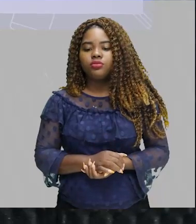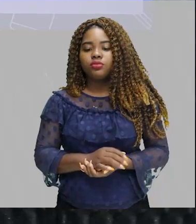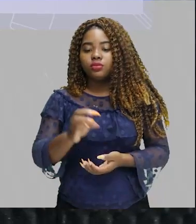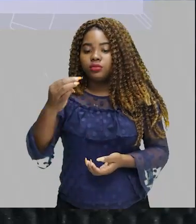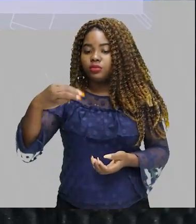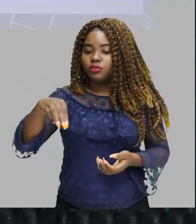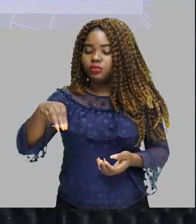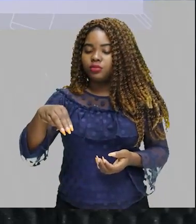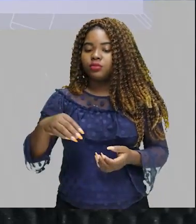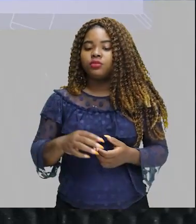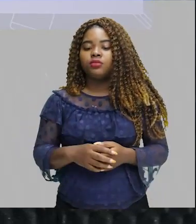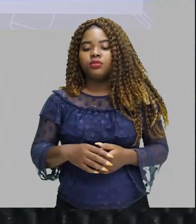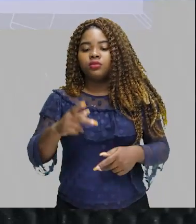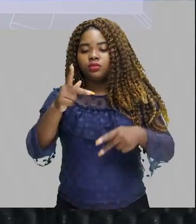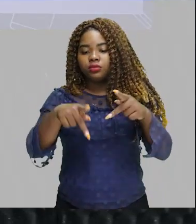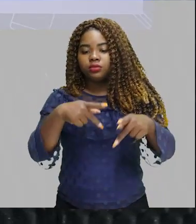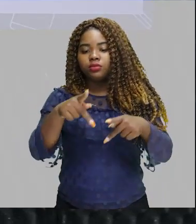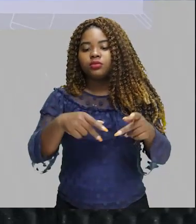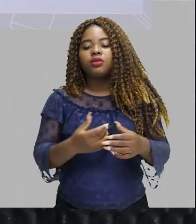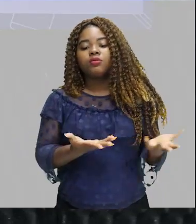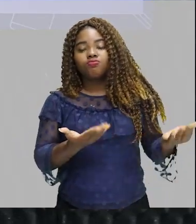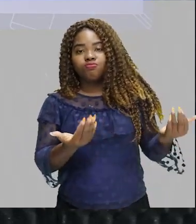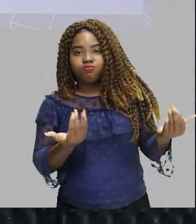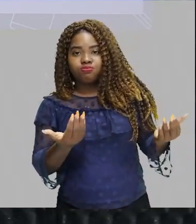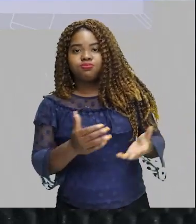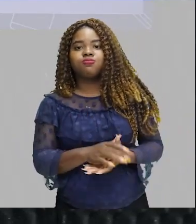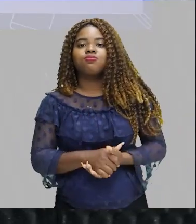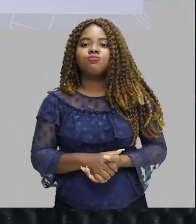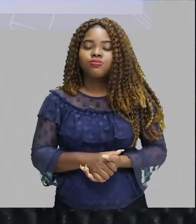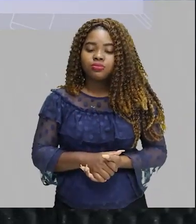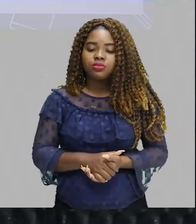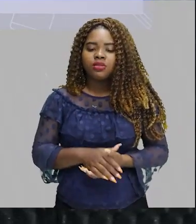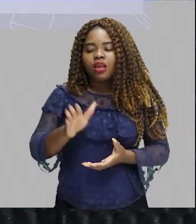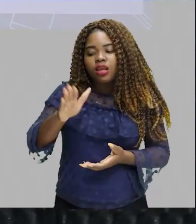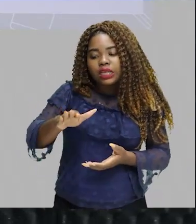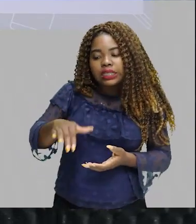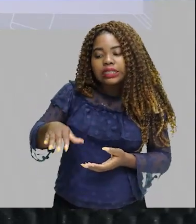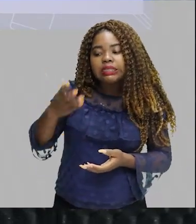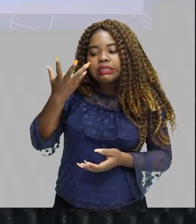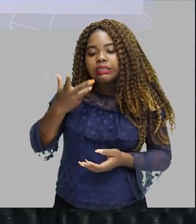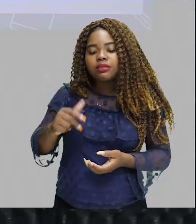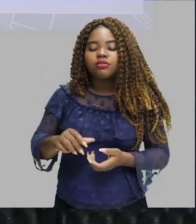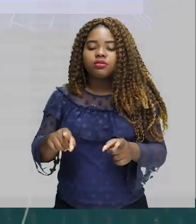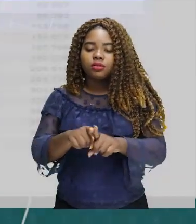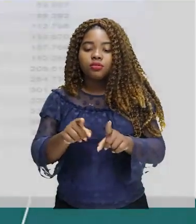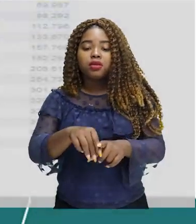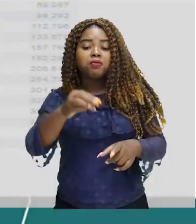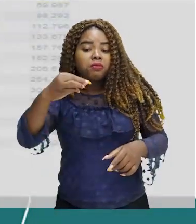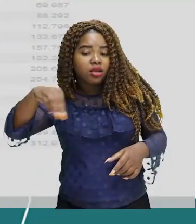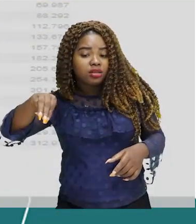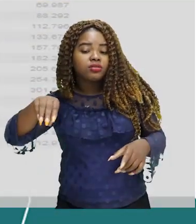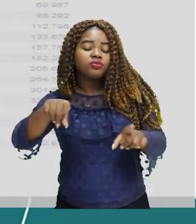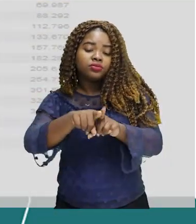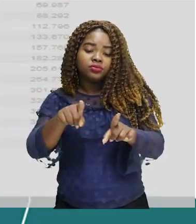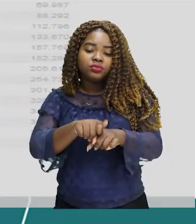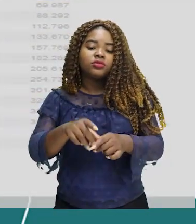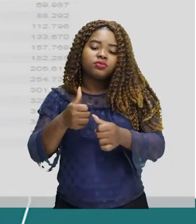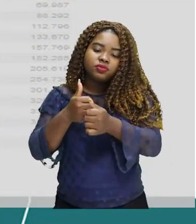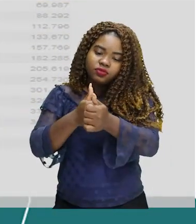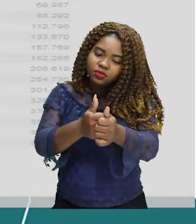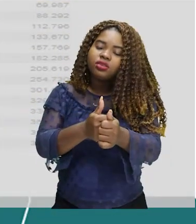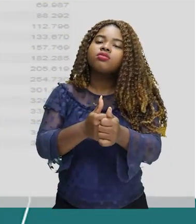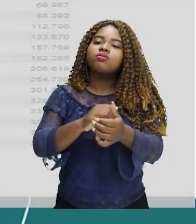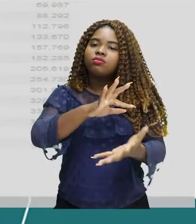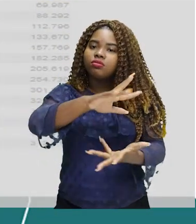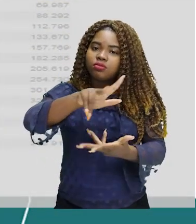concentração populacional também de jovens. Né? Ali, crianças principalmente. O Maranhão ele vem acompanhando a tendência mundial, galera,